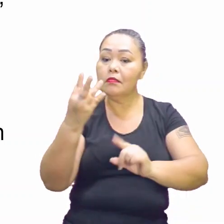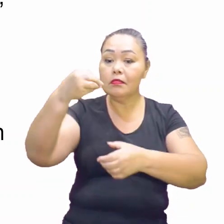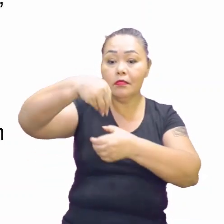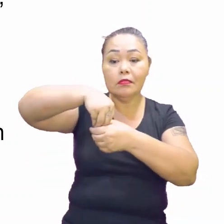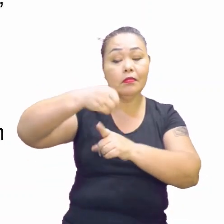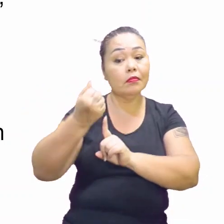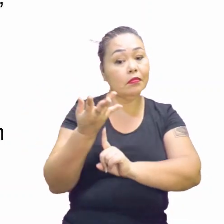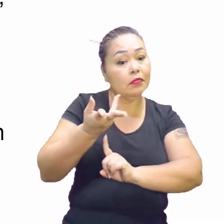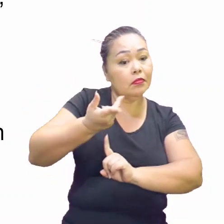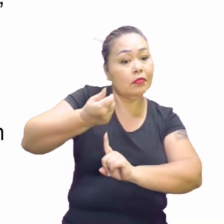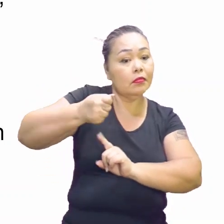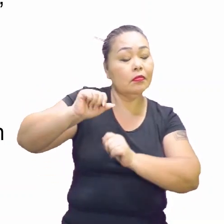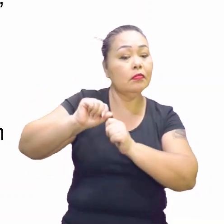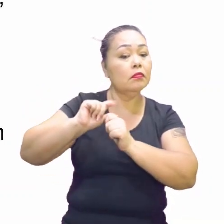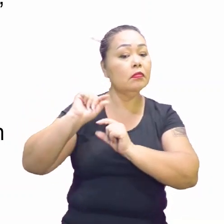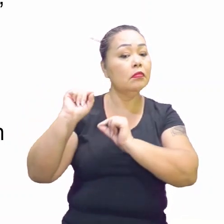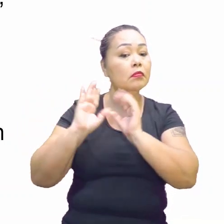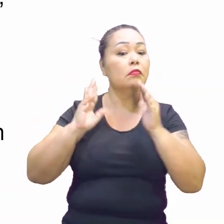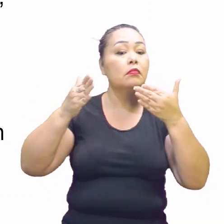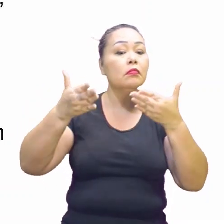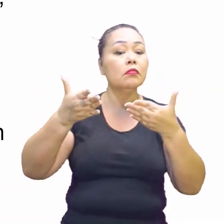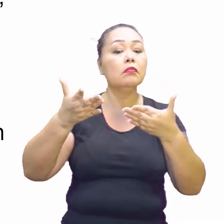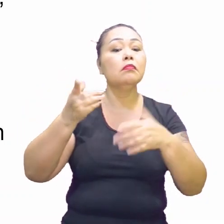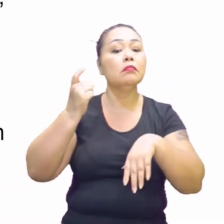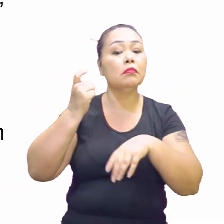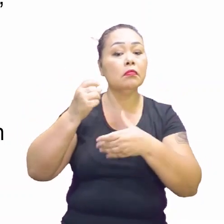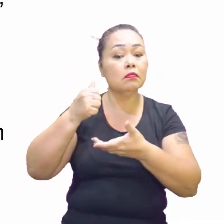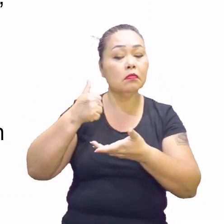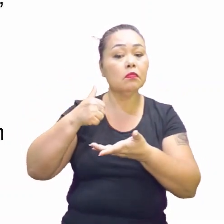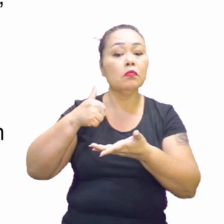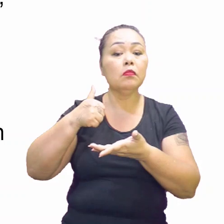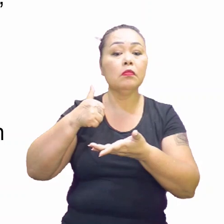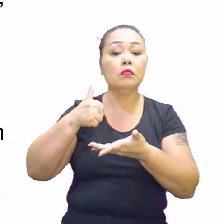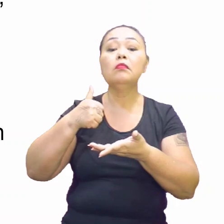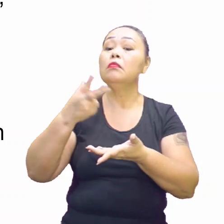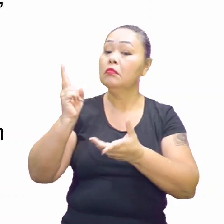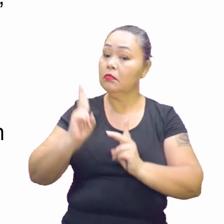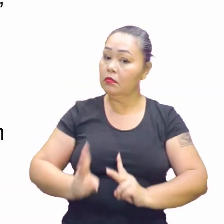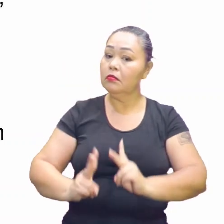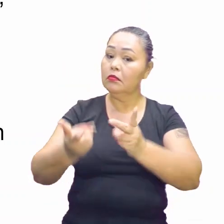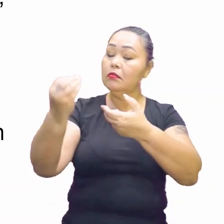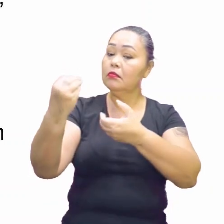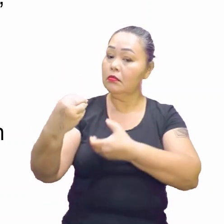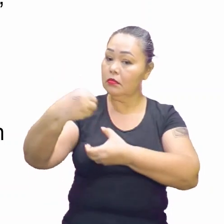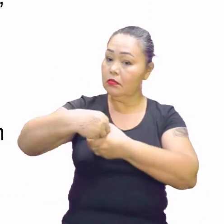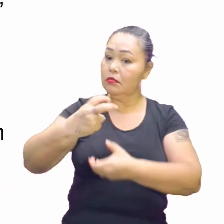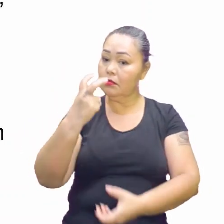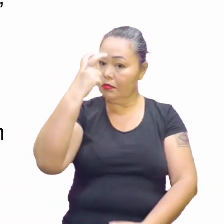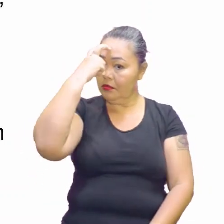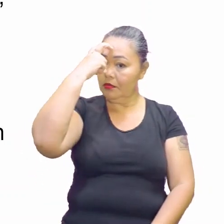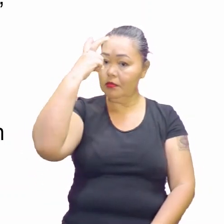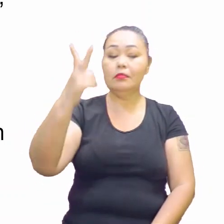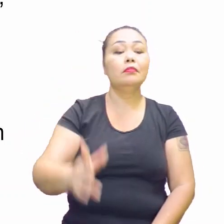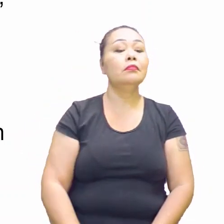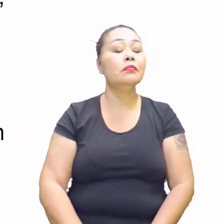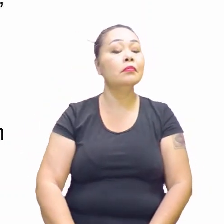artesanais na arte, o que determina a consolidação de valores culturais.